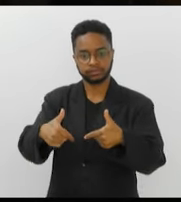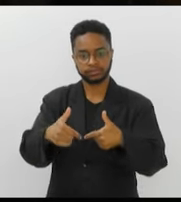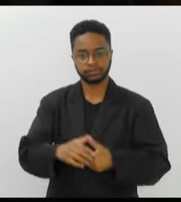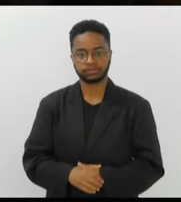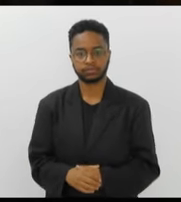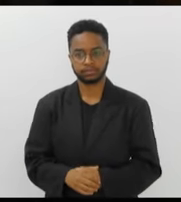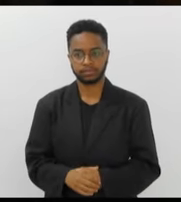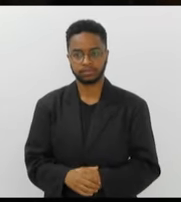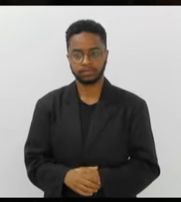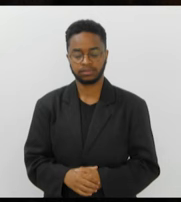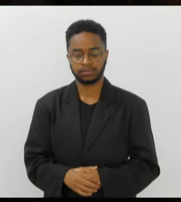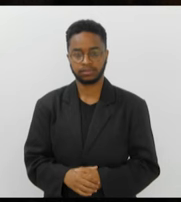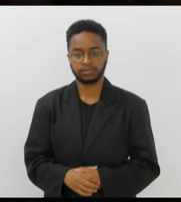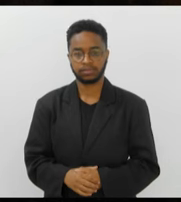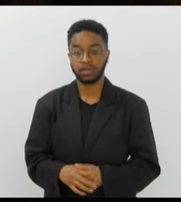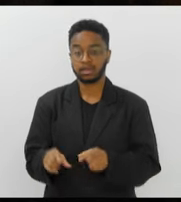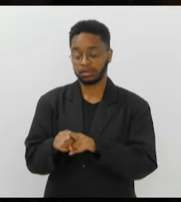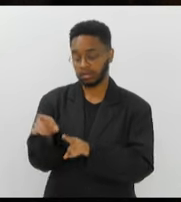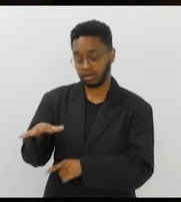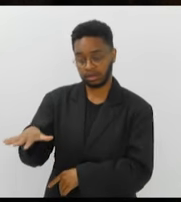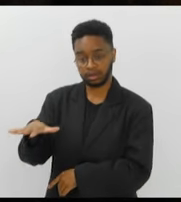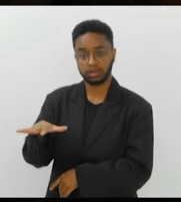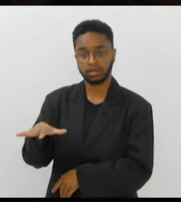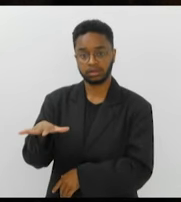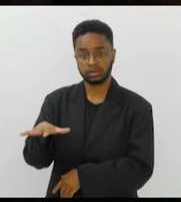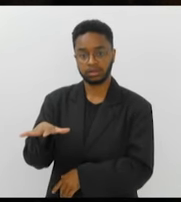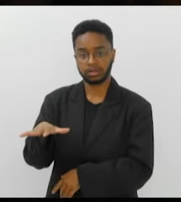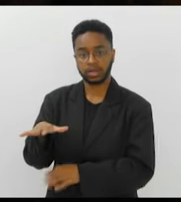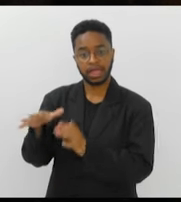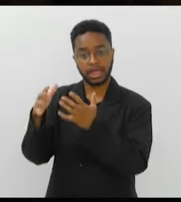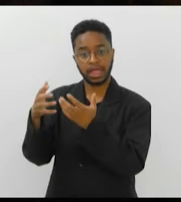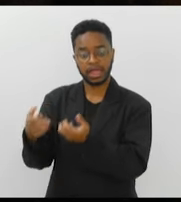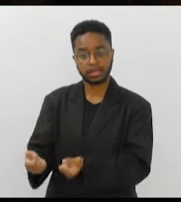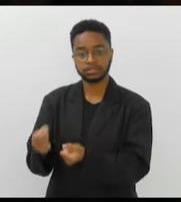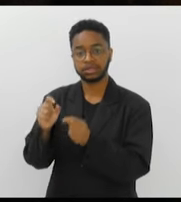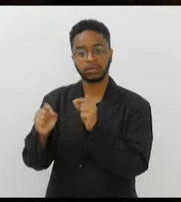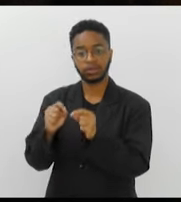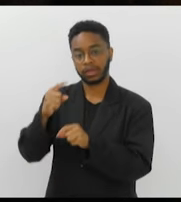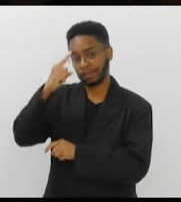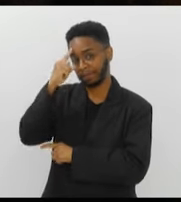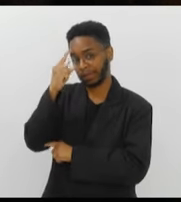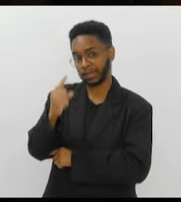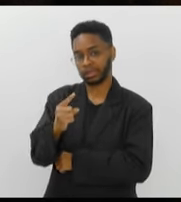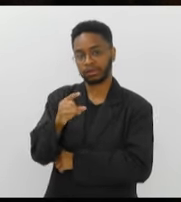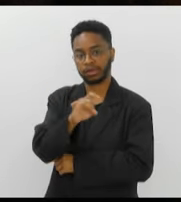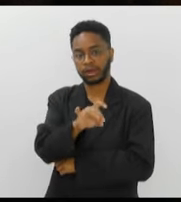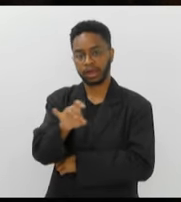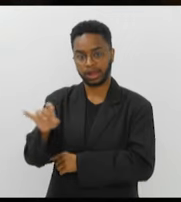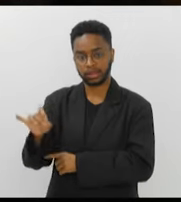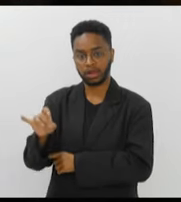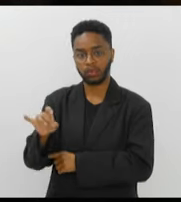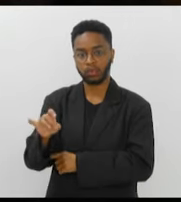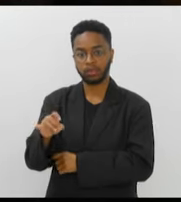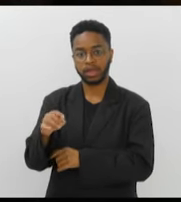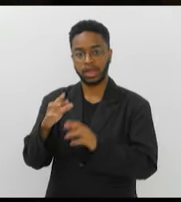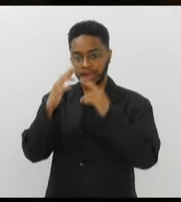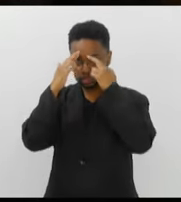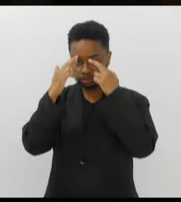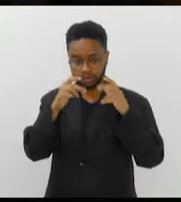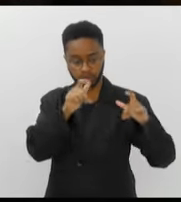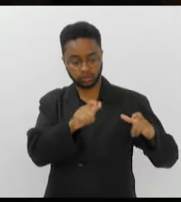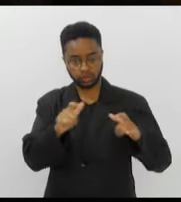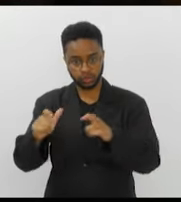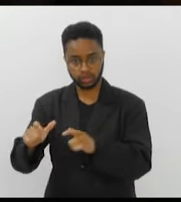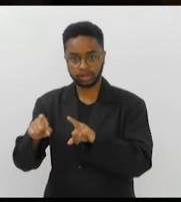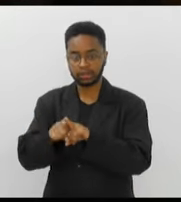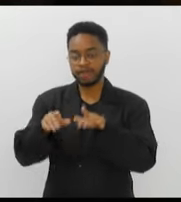o cara lá vai receber a ordem que cada um no seu quadrado. Que ele